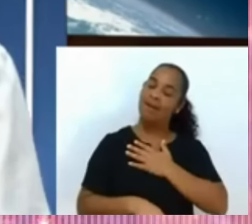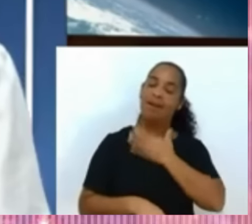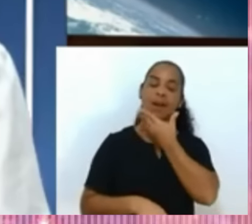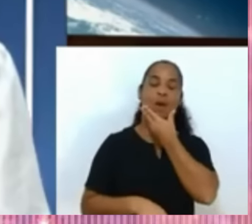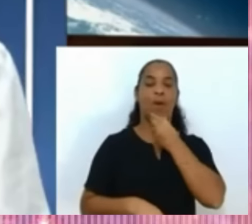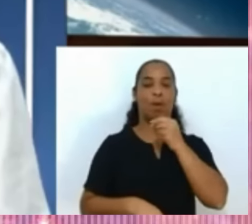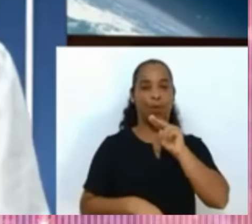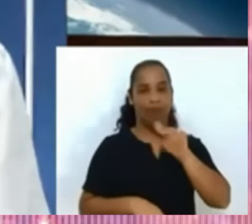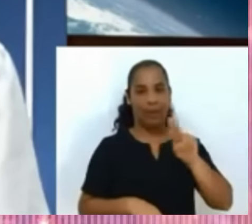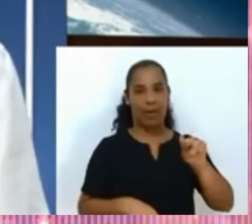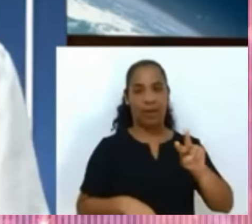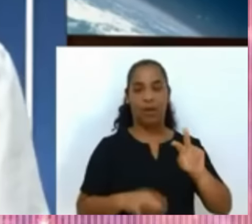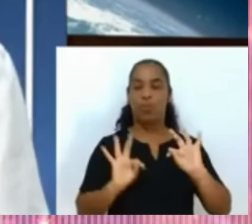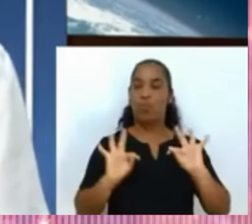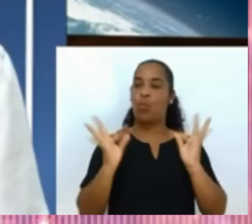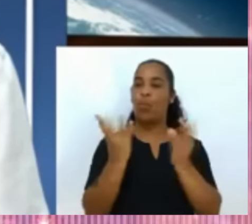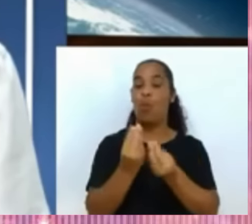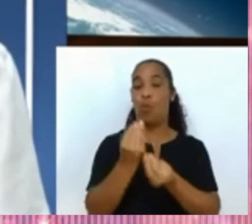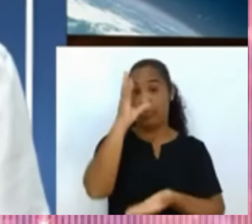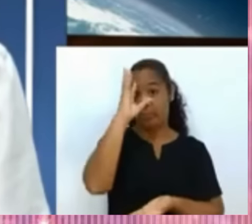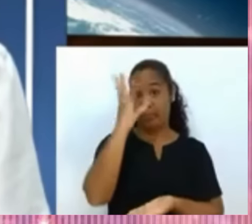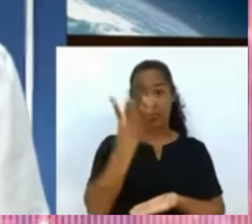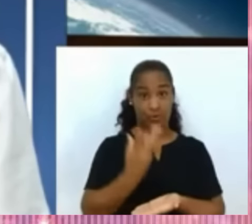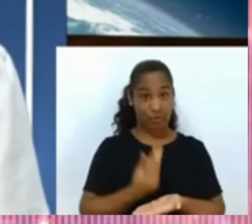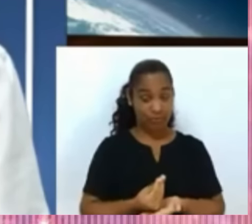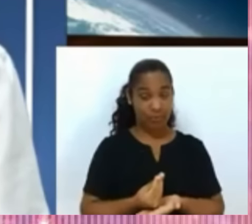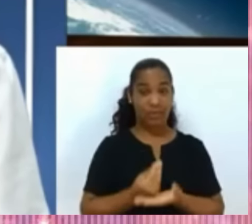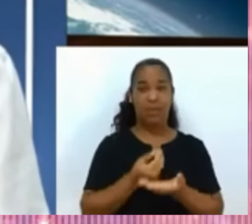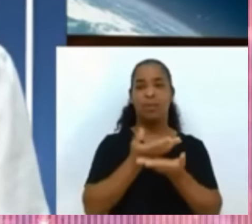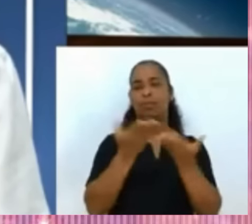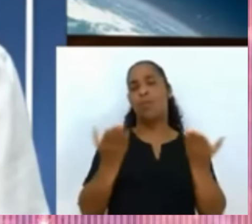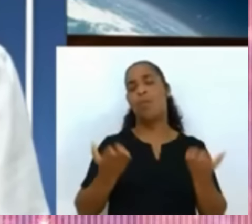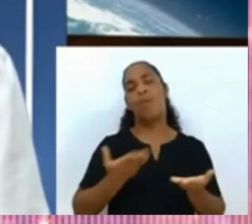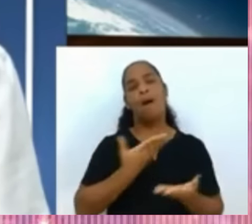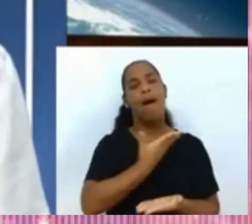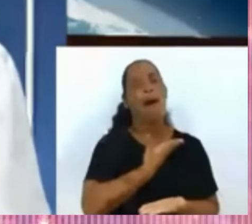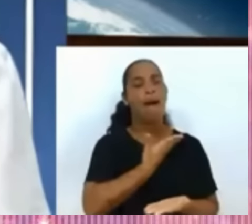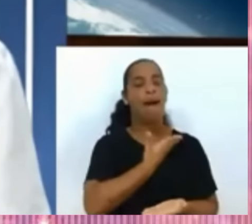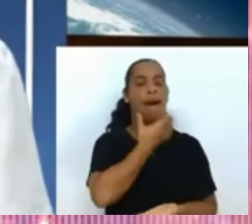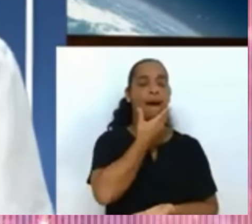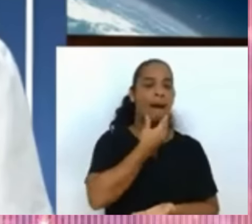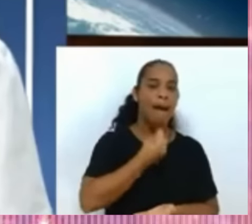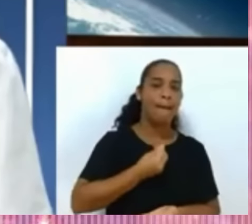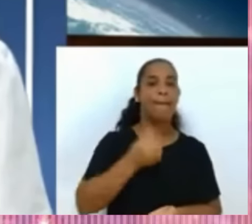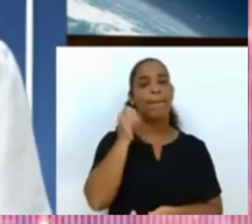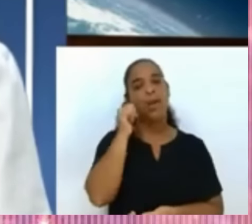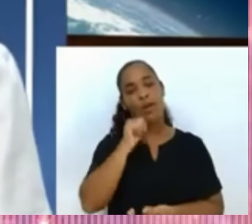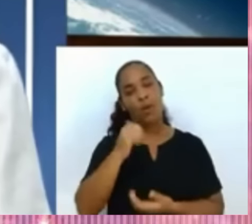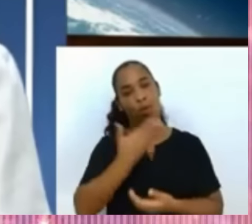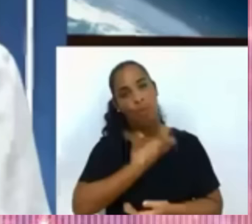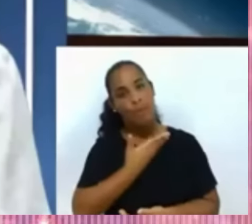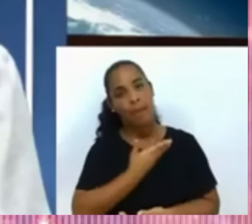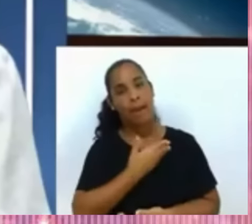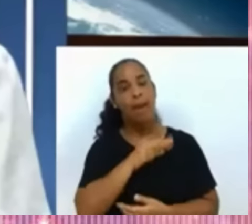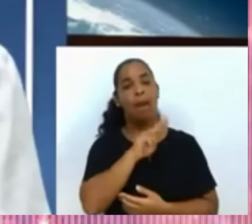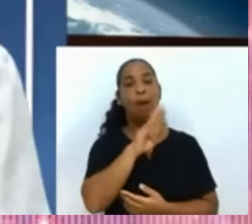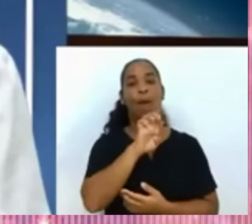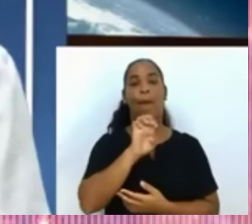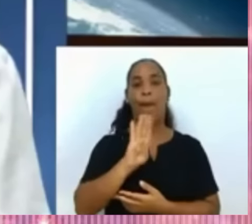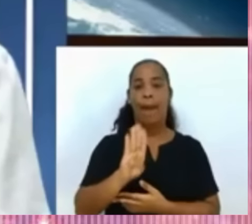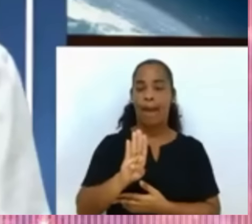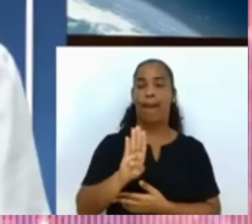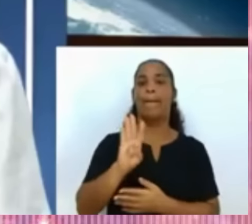espíritas caras amigas e Caros Amigos que nos acompanham através da web tv mansão